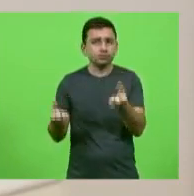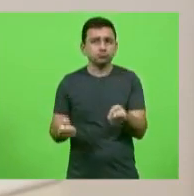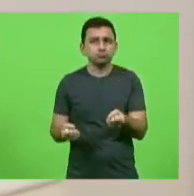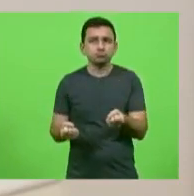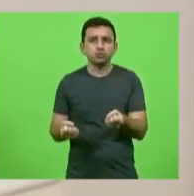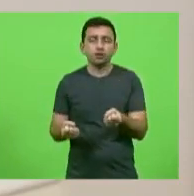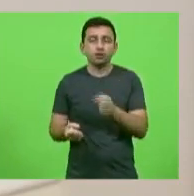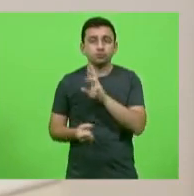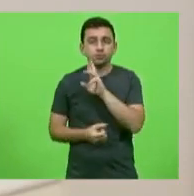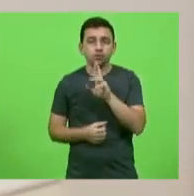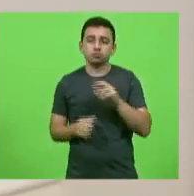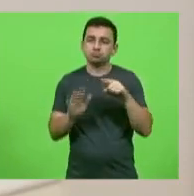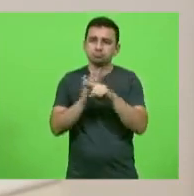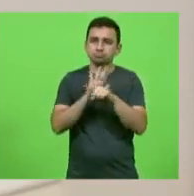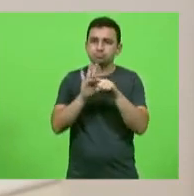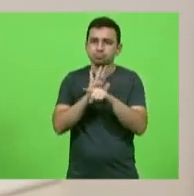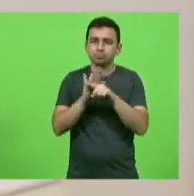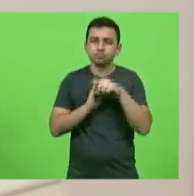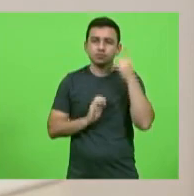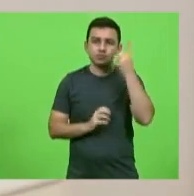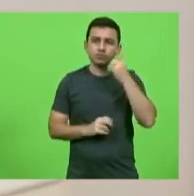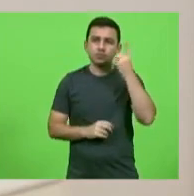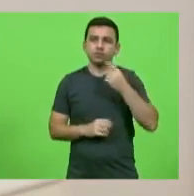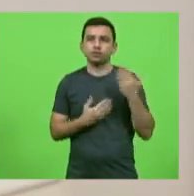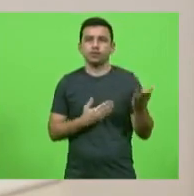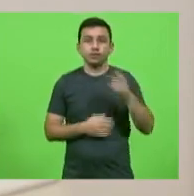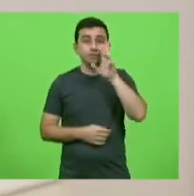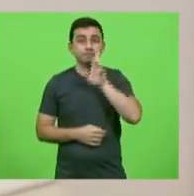resposta às perguntas do deputado estadual Ivan Nax.